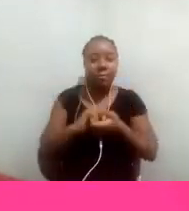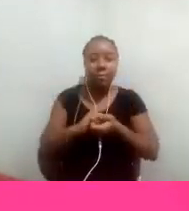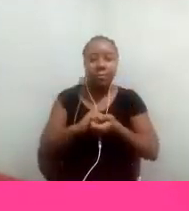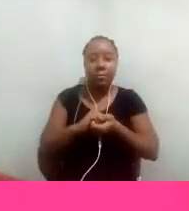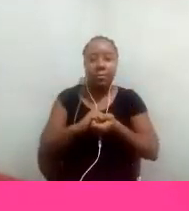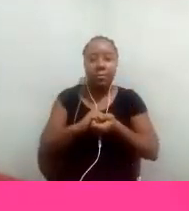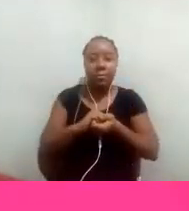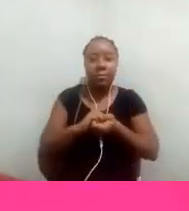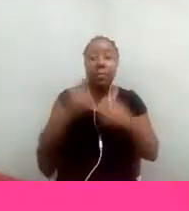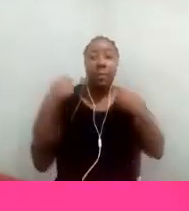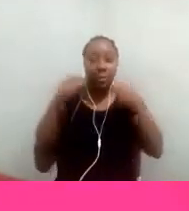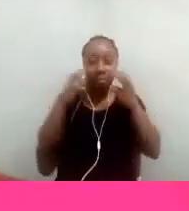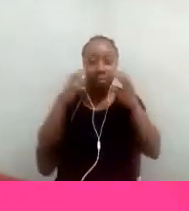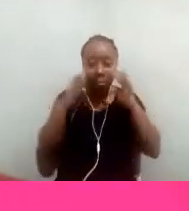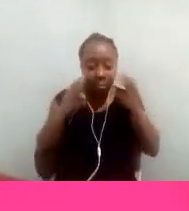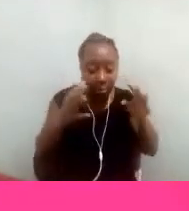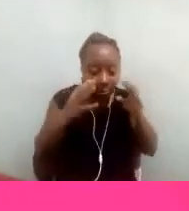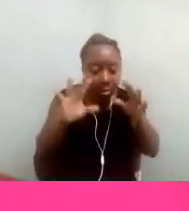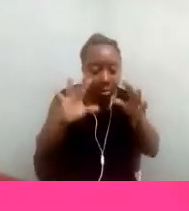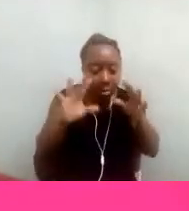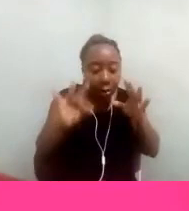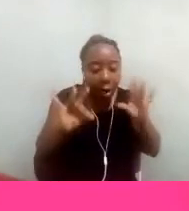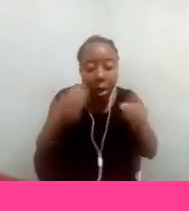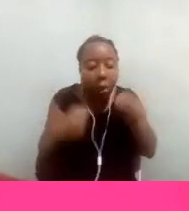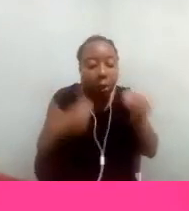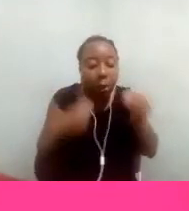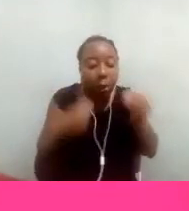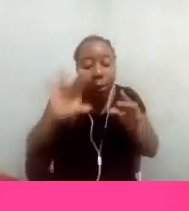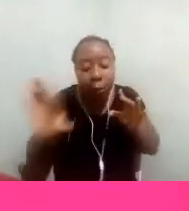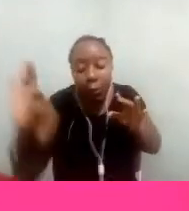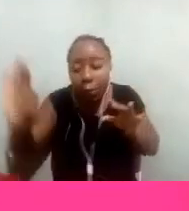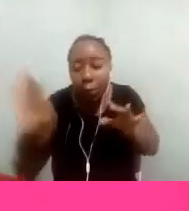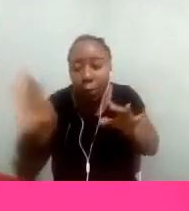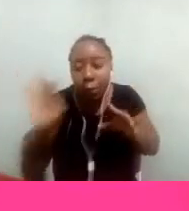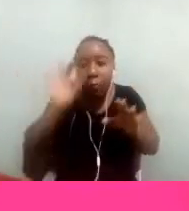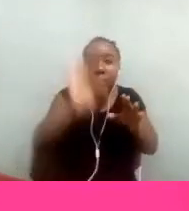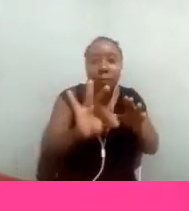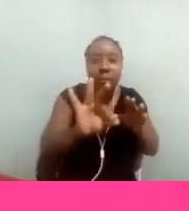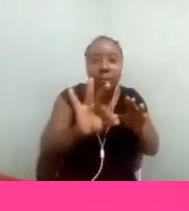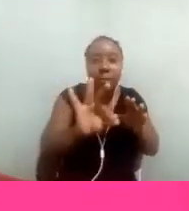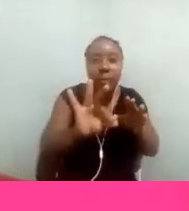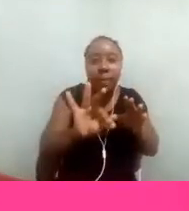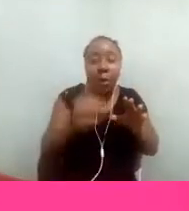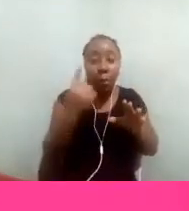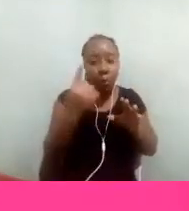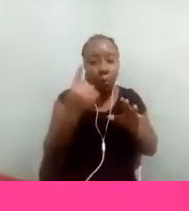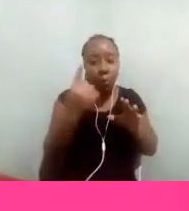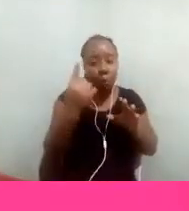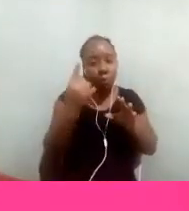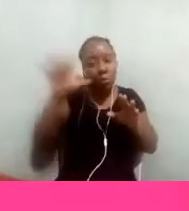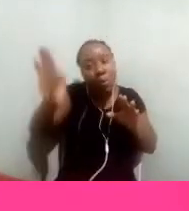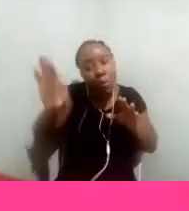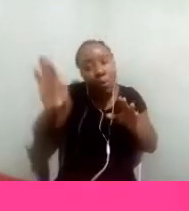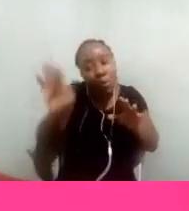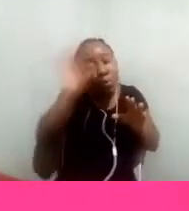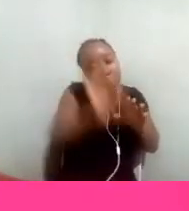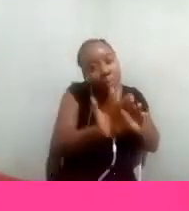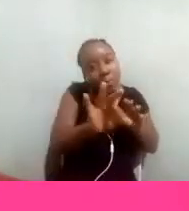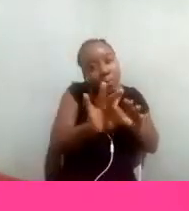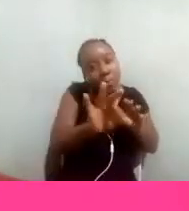prestar bem atenção nisso. Então, ó, eu vou tirar um deles. Eu vou tirar esse